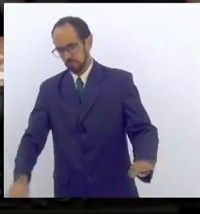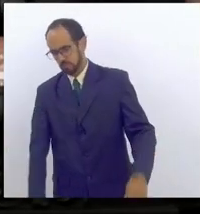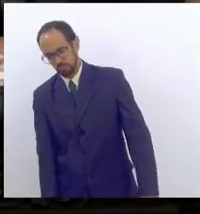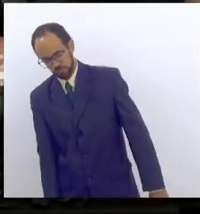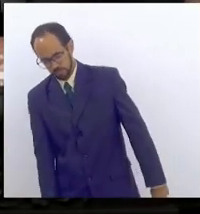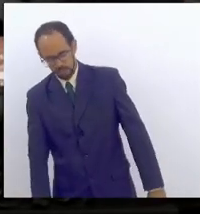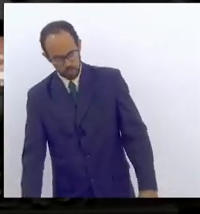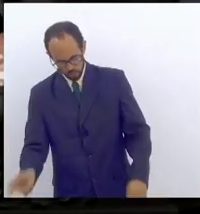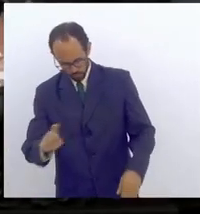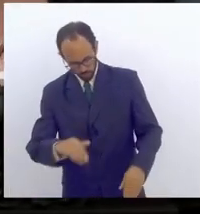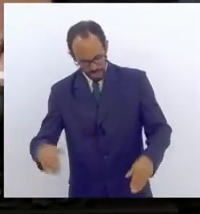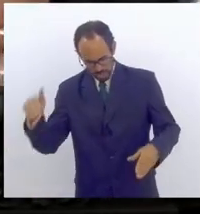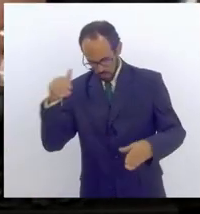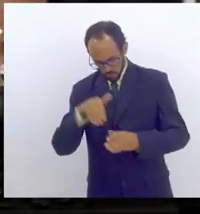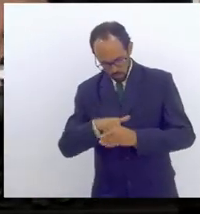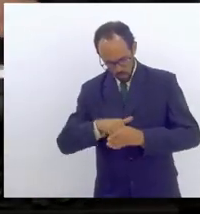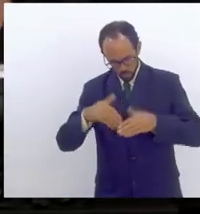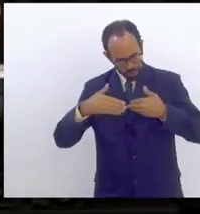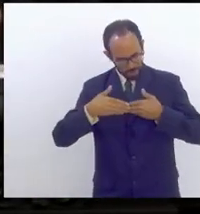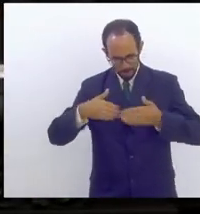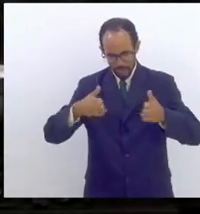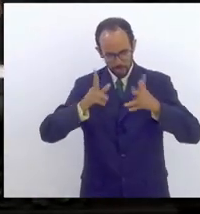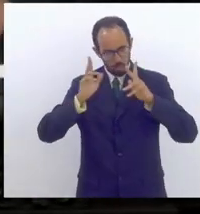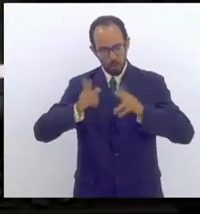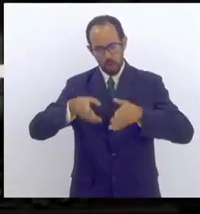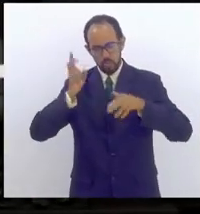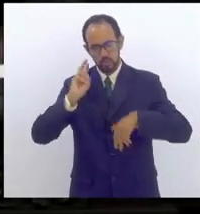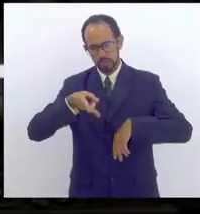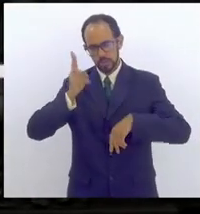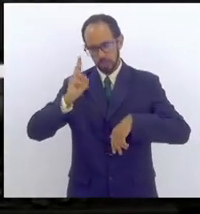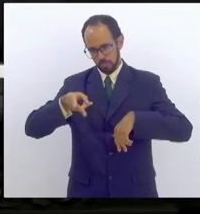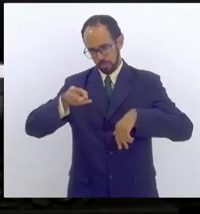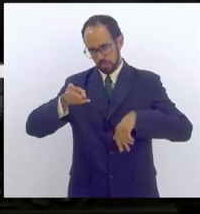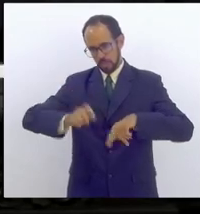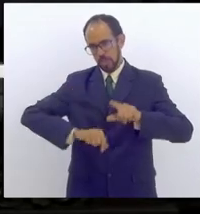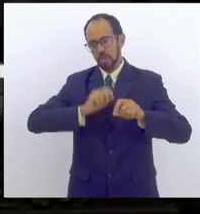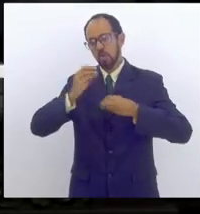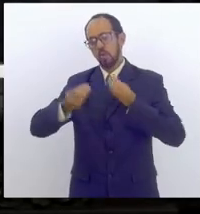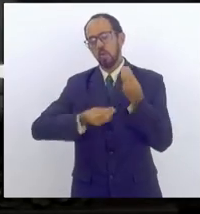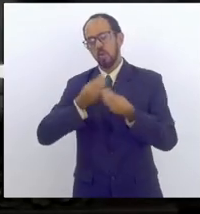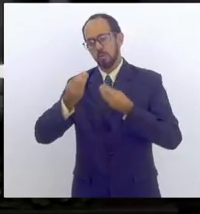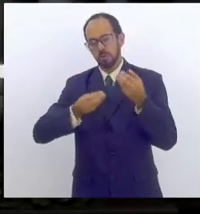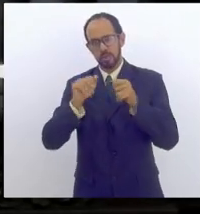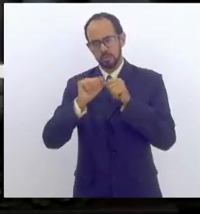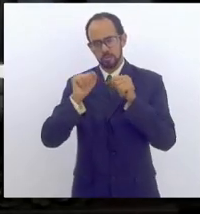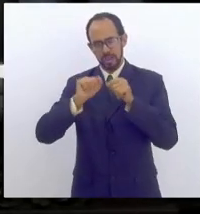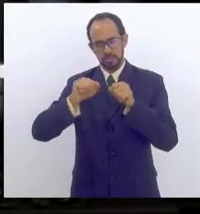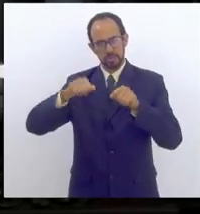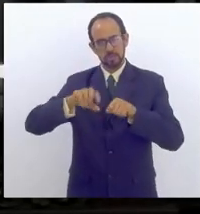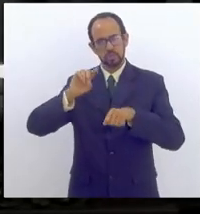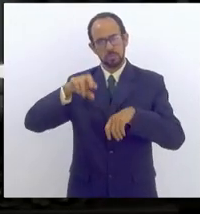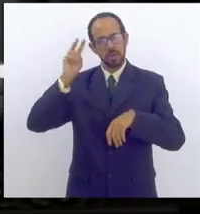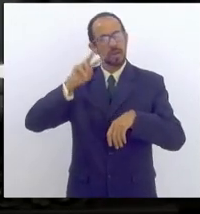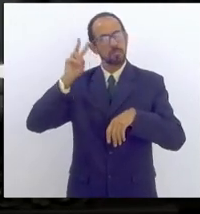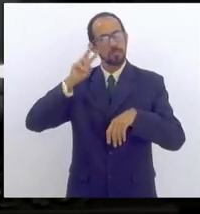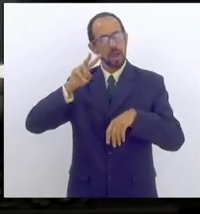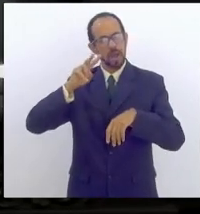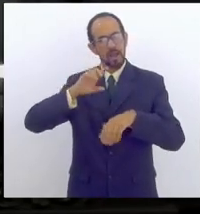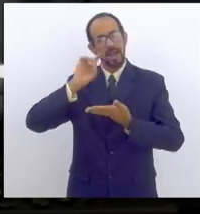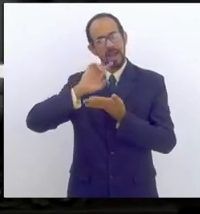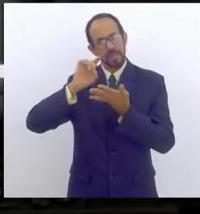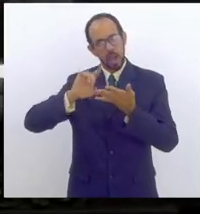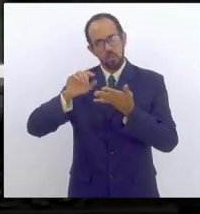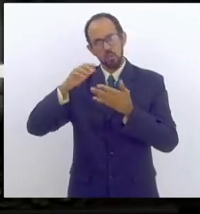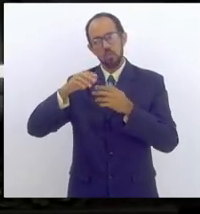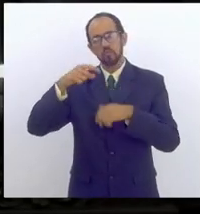à votação aberta, como sempre. Como é a votação aberta? Só recapitulando. Cada um é chamado, vem